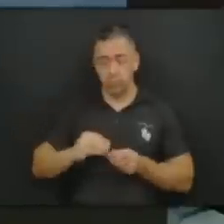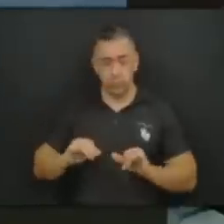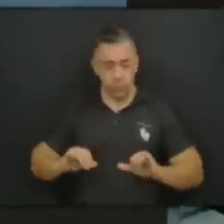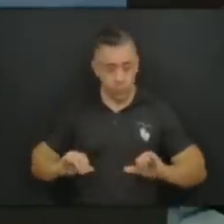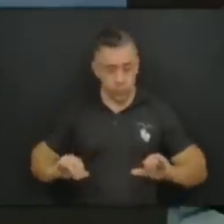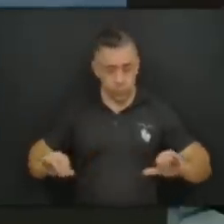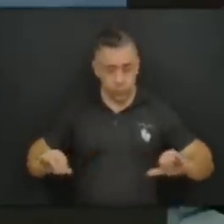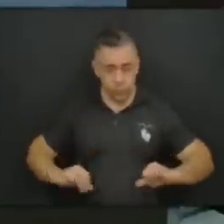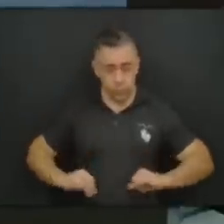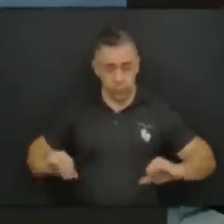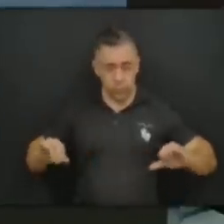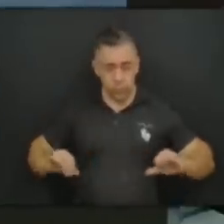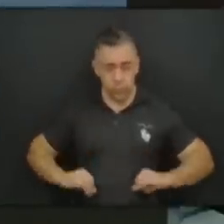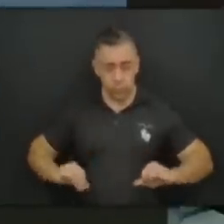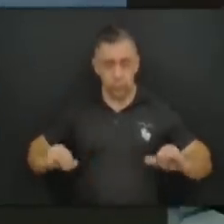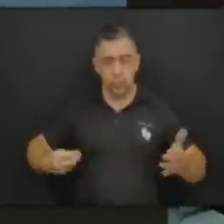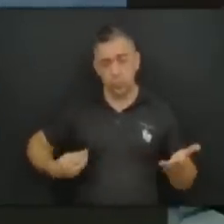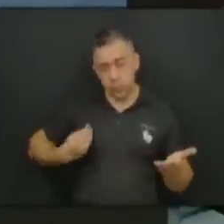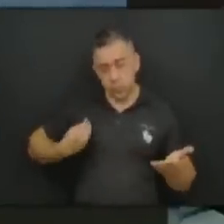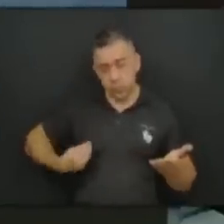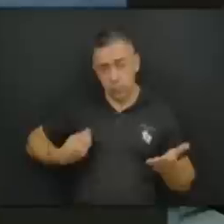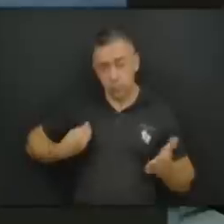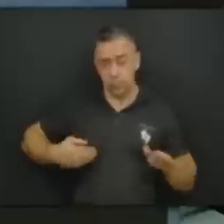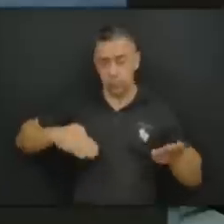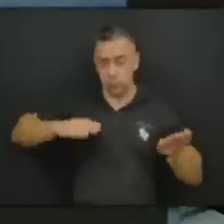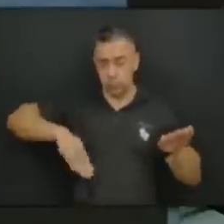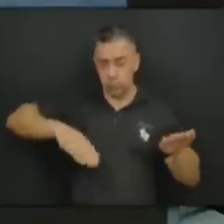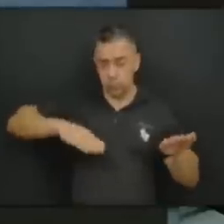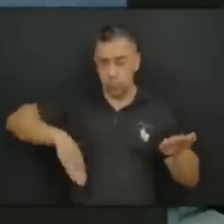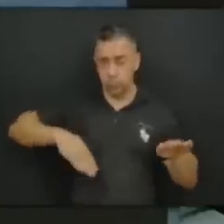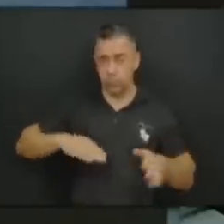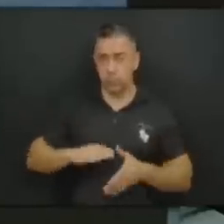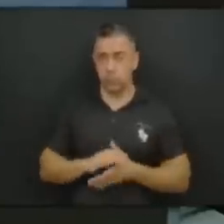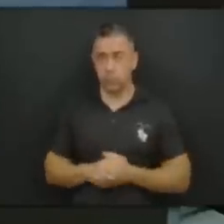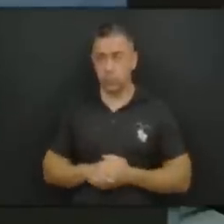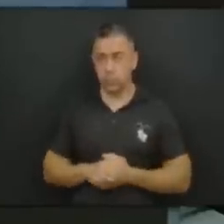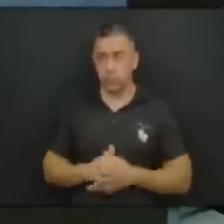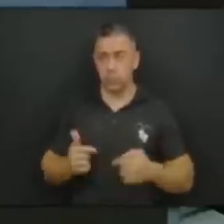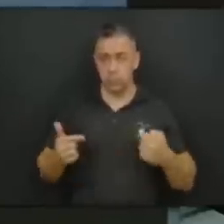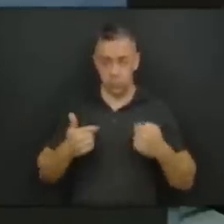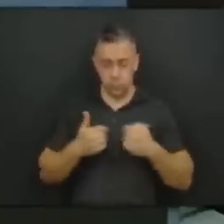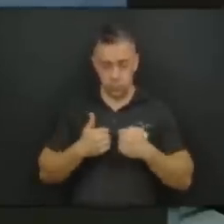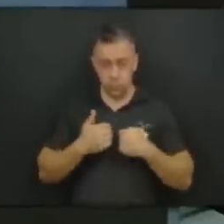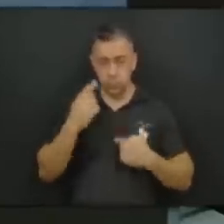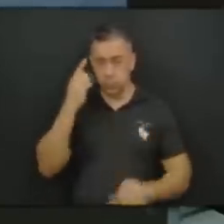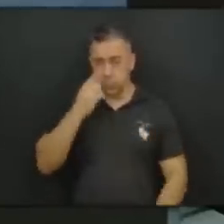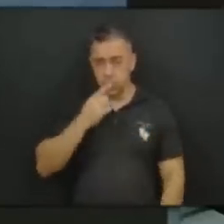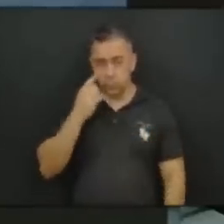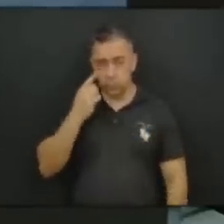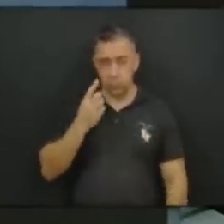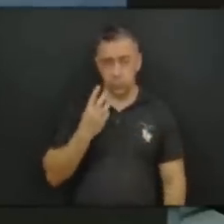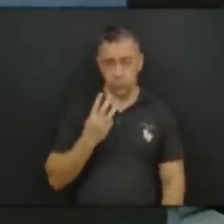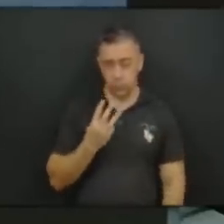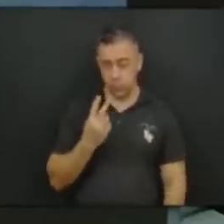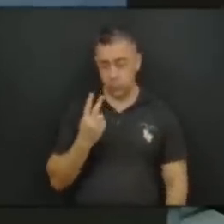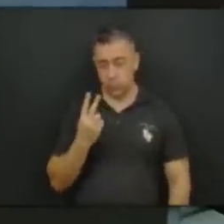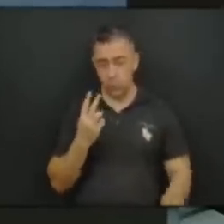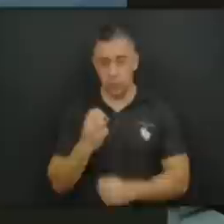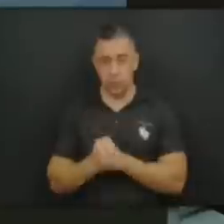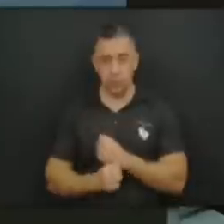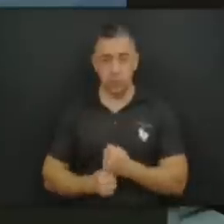sofrimento quem vive no litoral e eu só que Deputado há 32